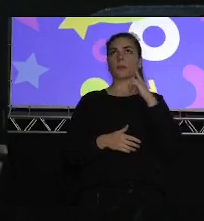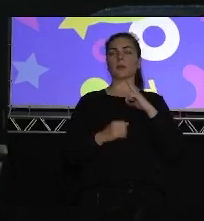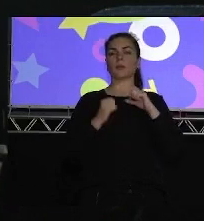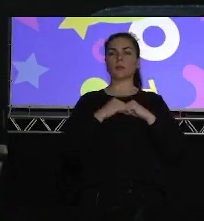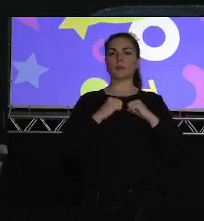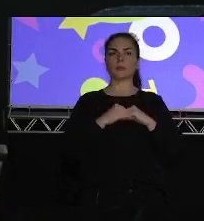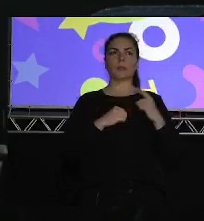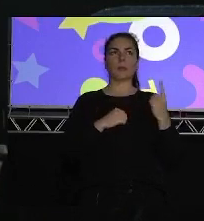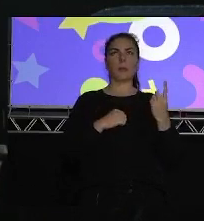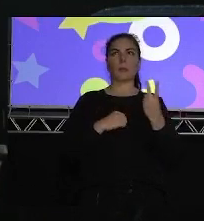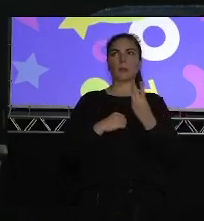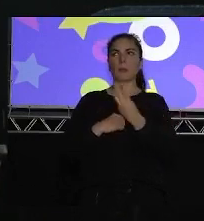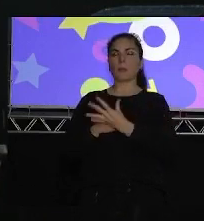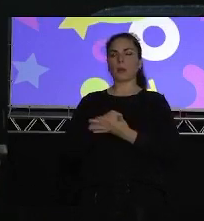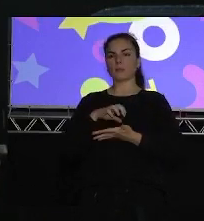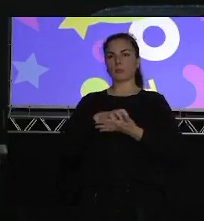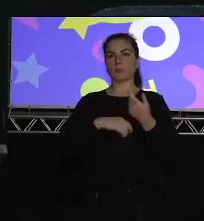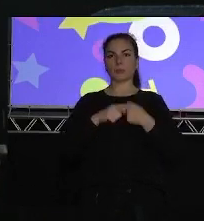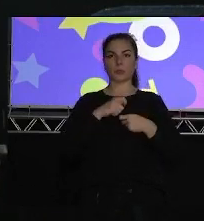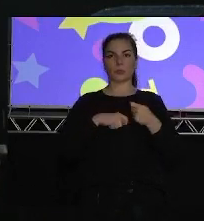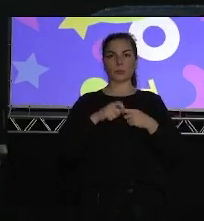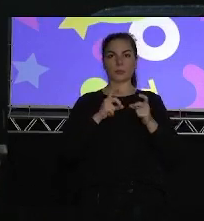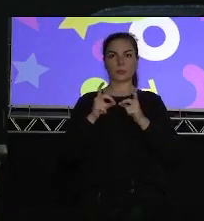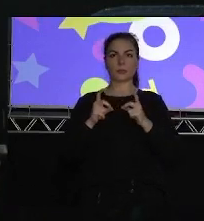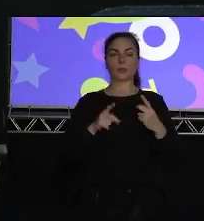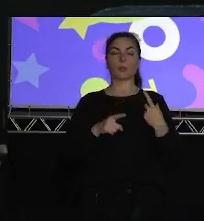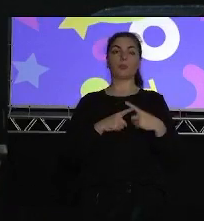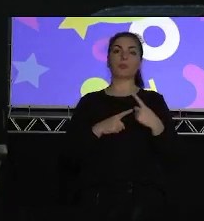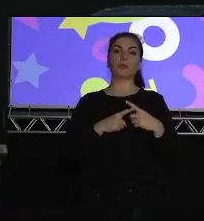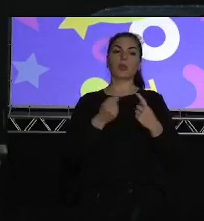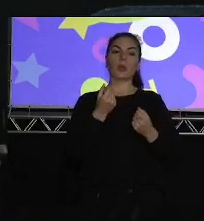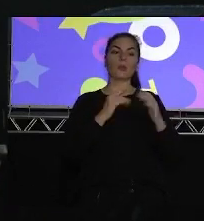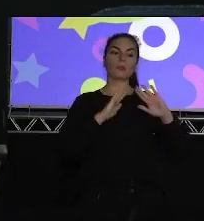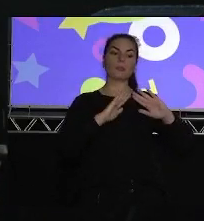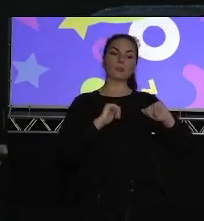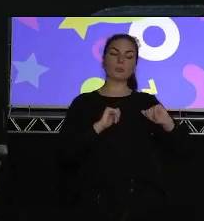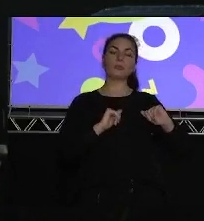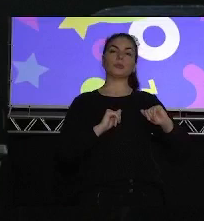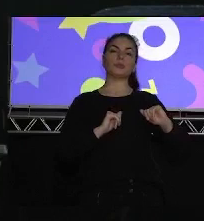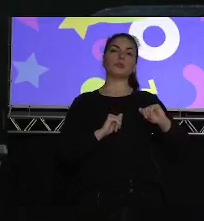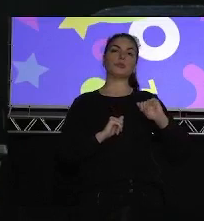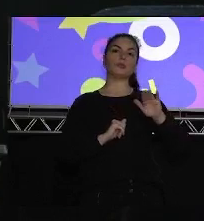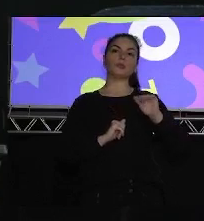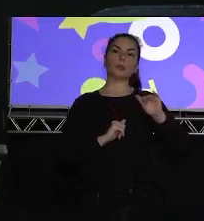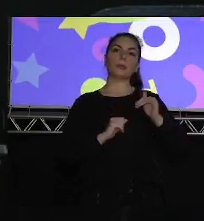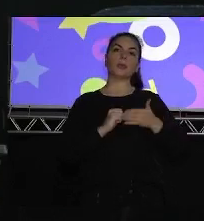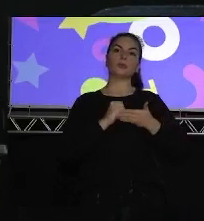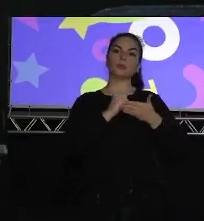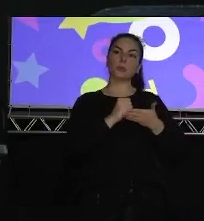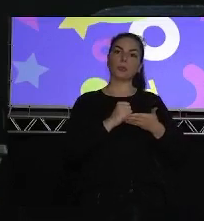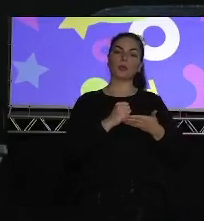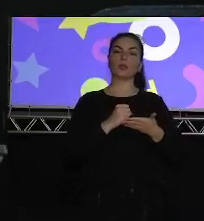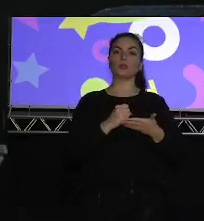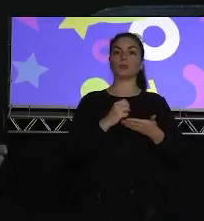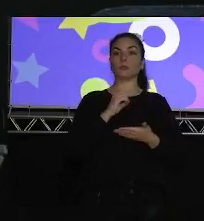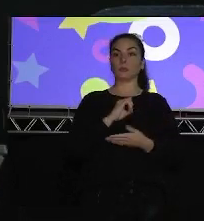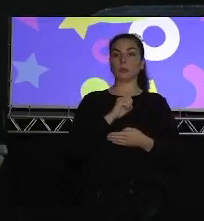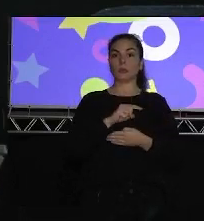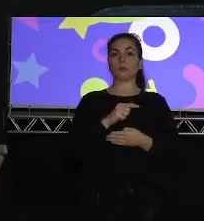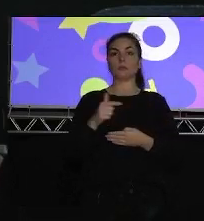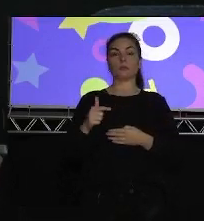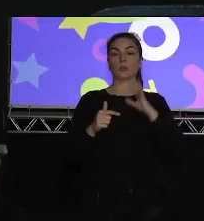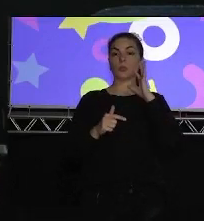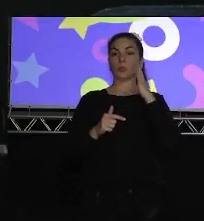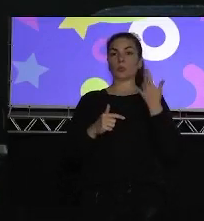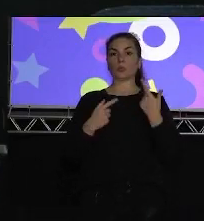lá no departamento de comercial, porque alguém abriu um pedido, um chamado no suporte, e nós nem sabíamos que existia essa solução aqui